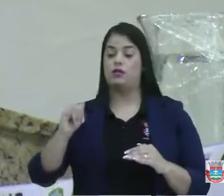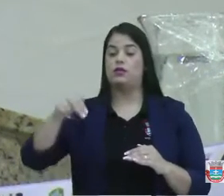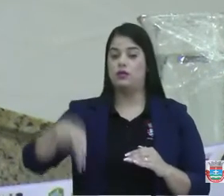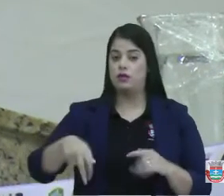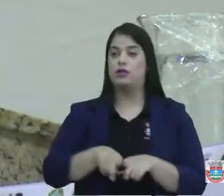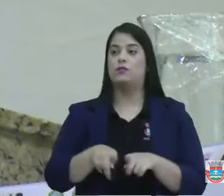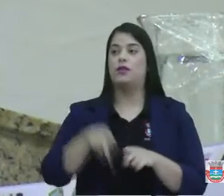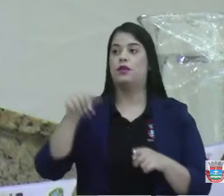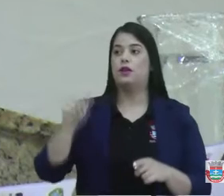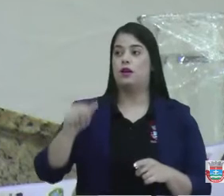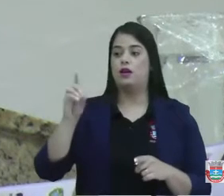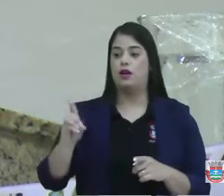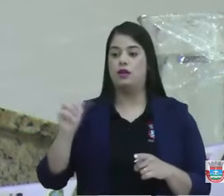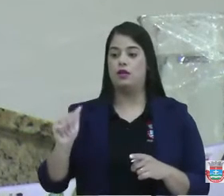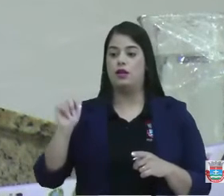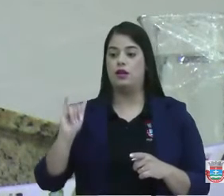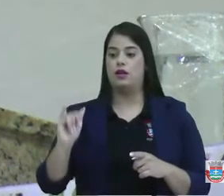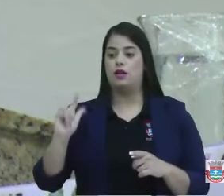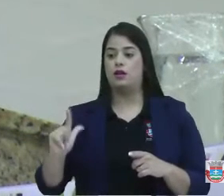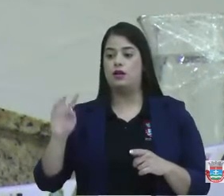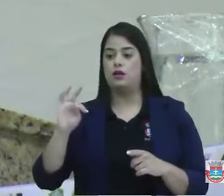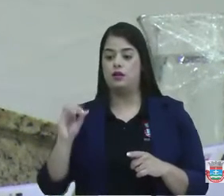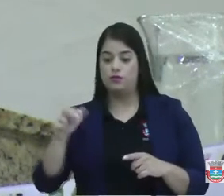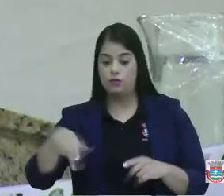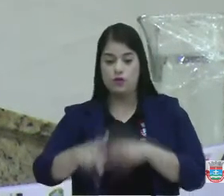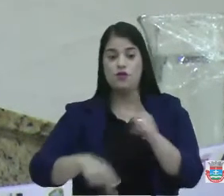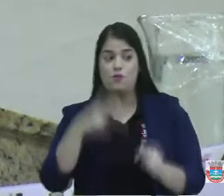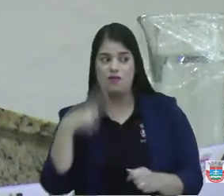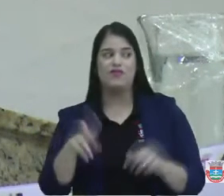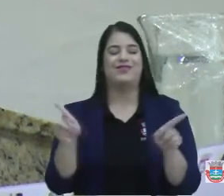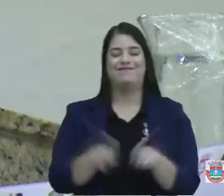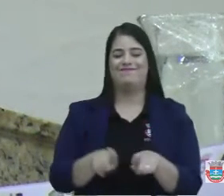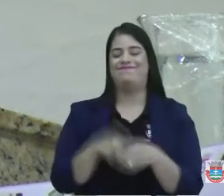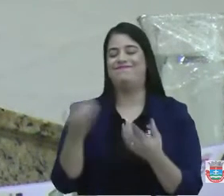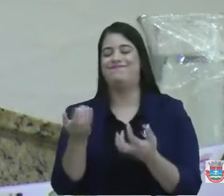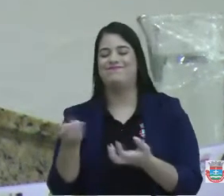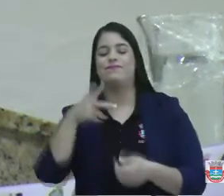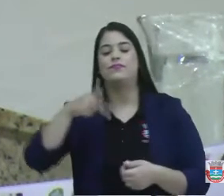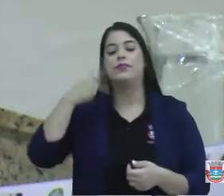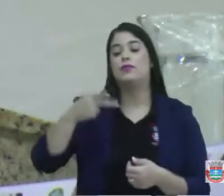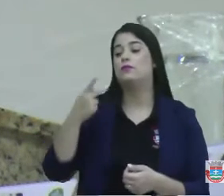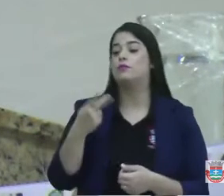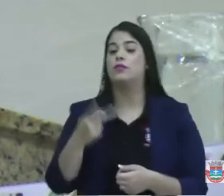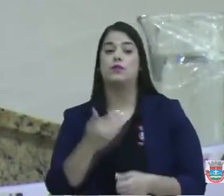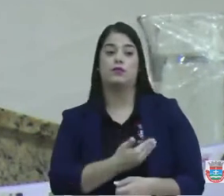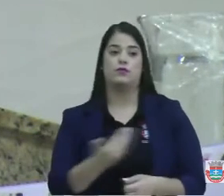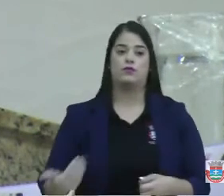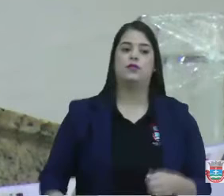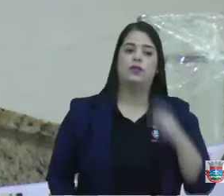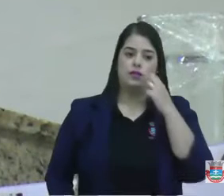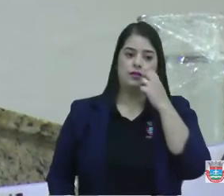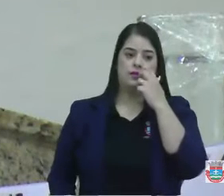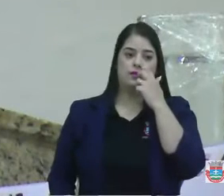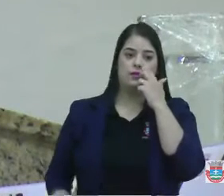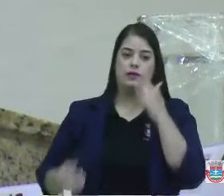o seu trabalho e toda a população também ver hoje eu e quero também falado do governador que apoia